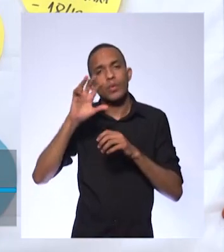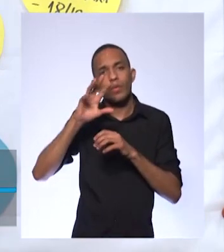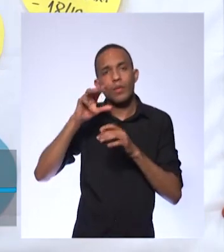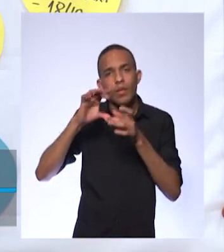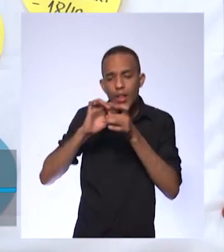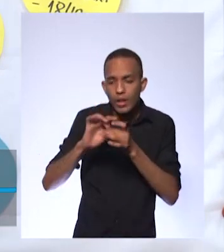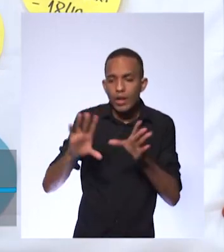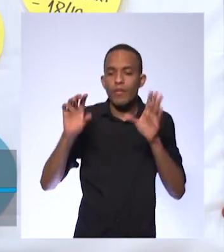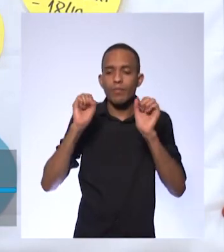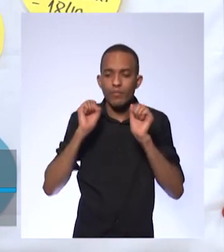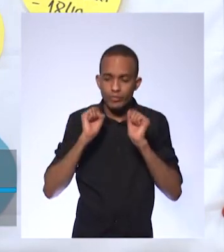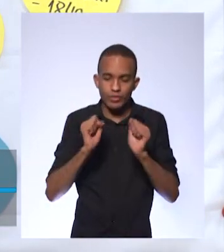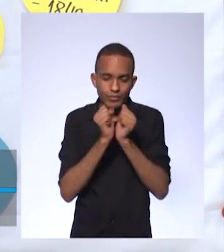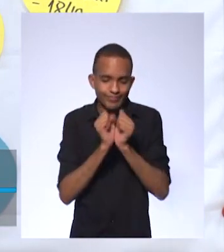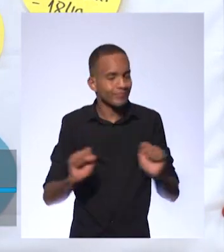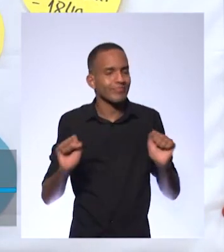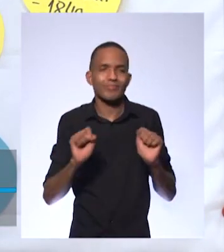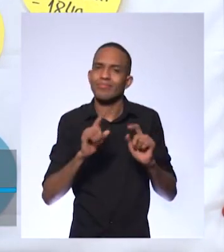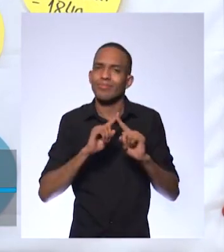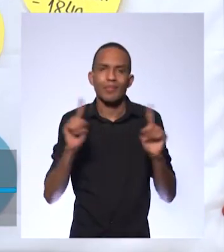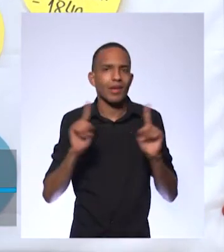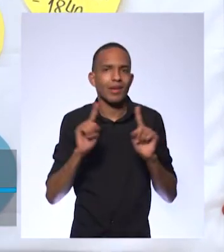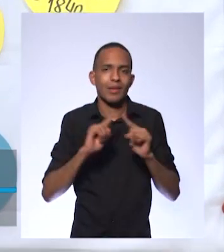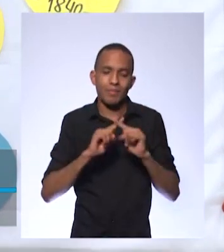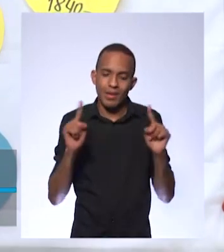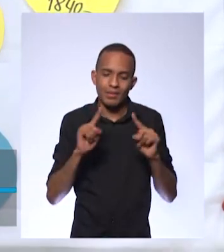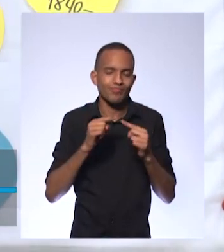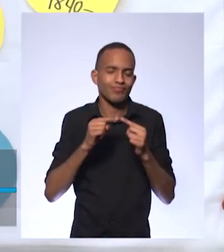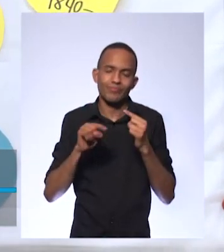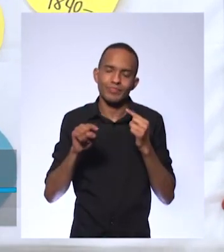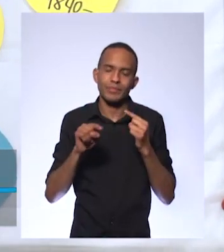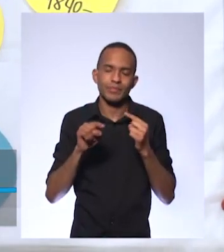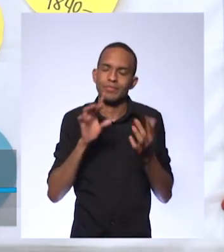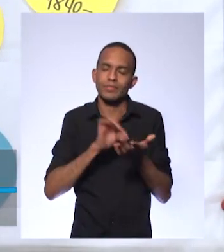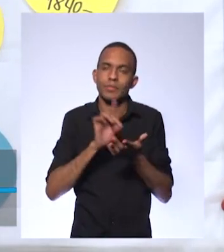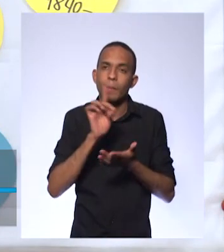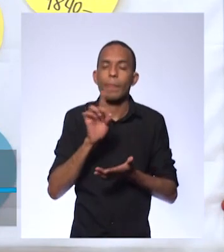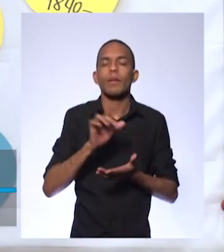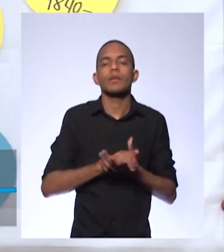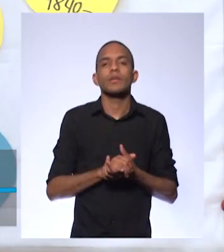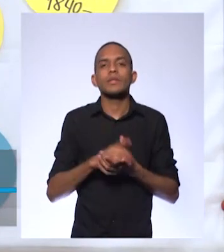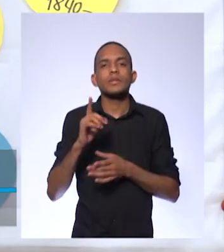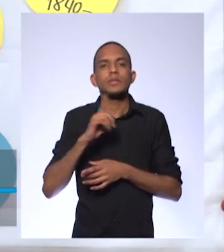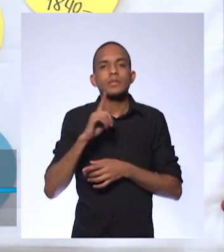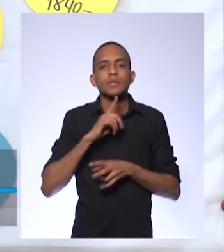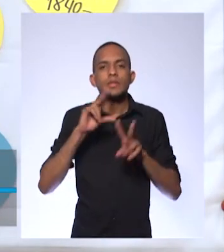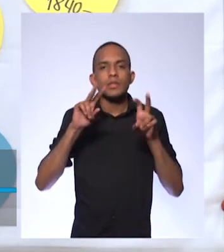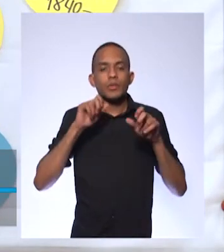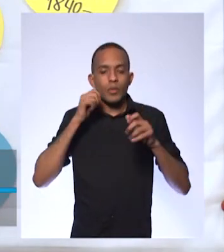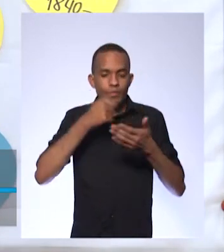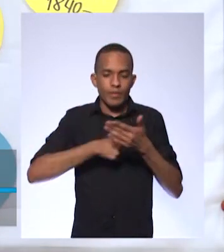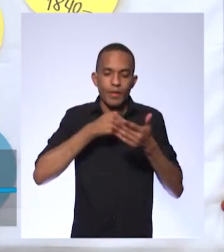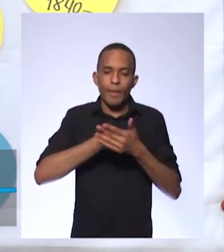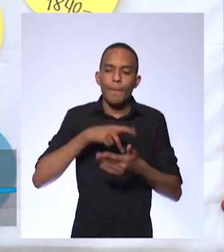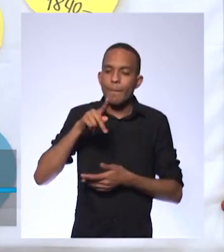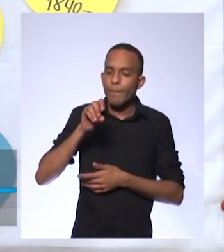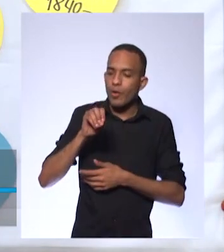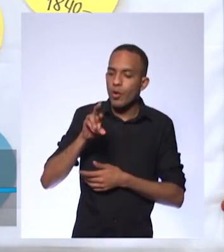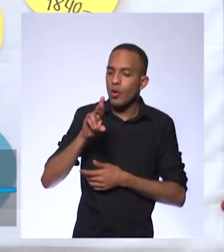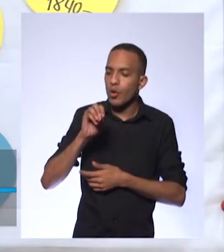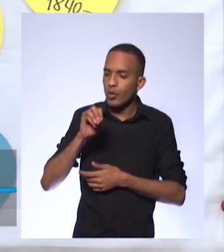na realidade isso não aconteceu. Inclusive tem aí uma questão que é a Batalha de Porongos,